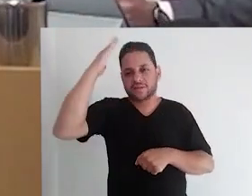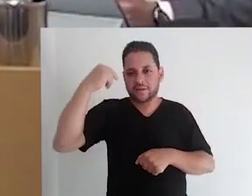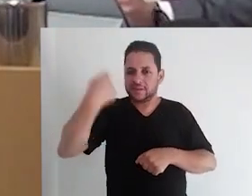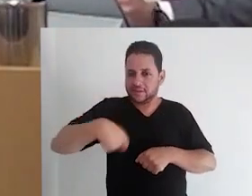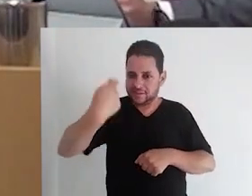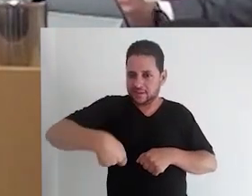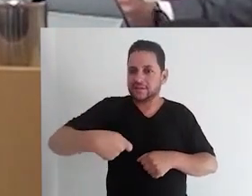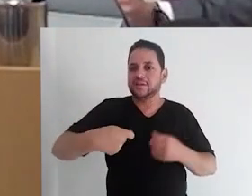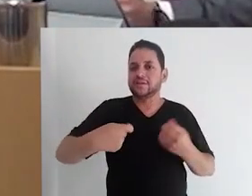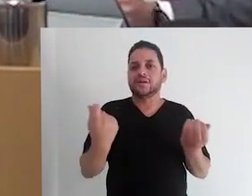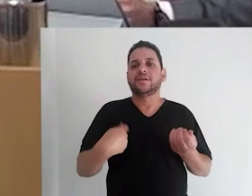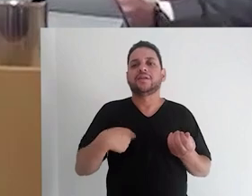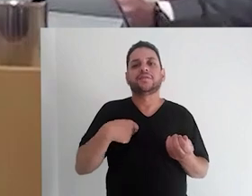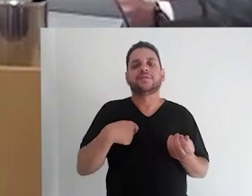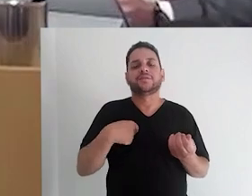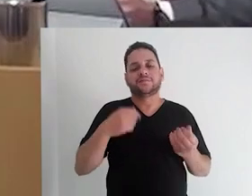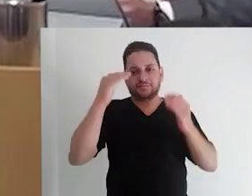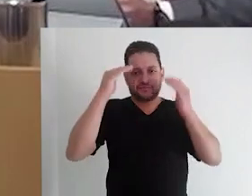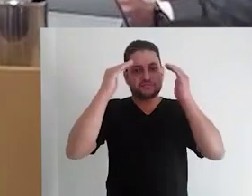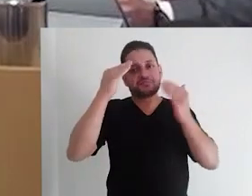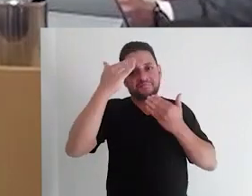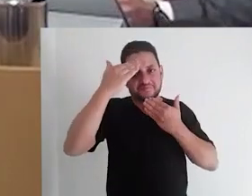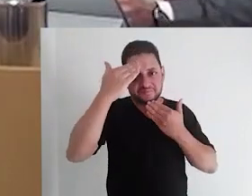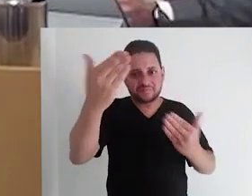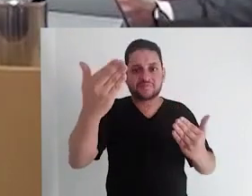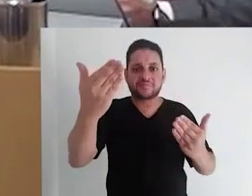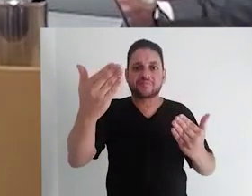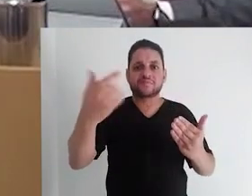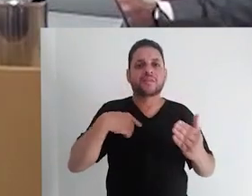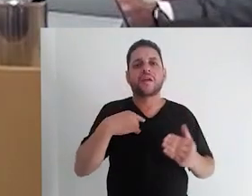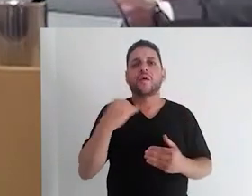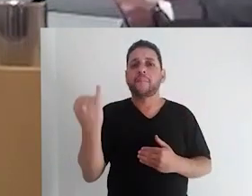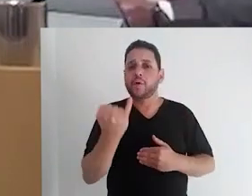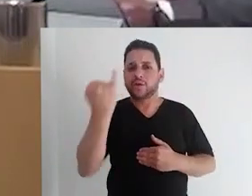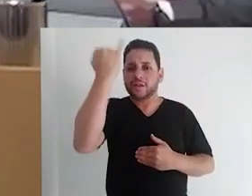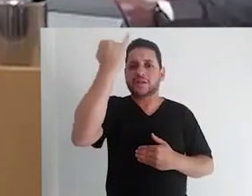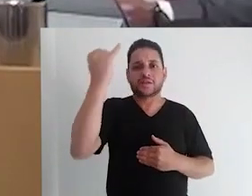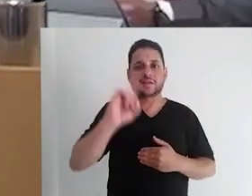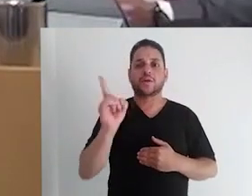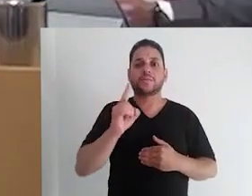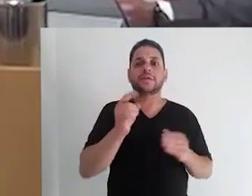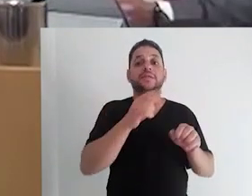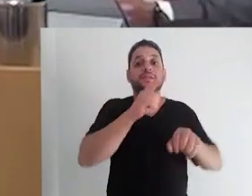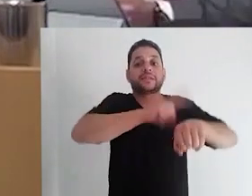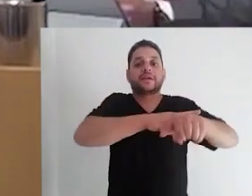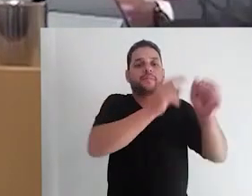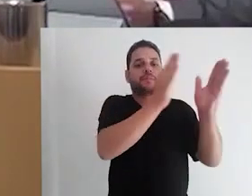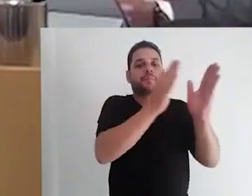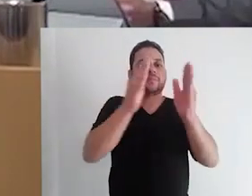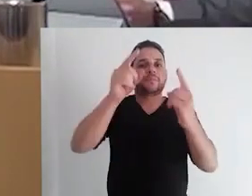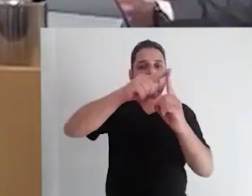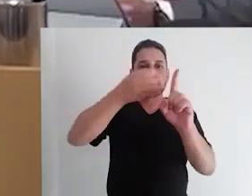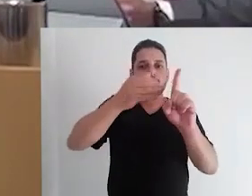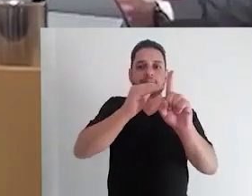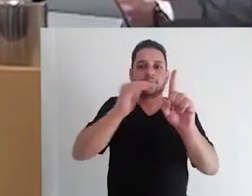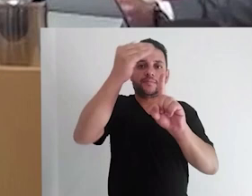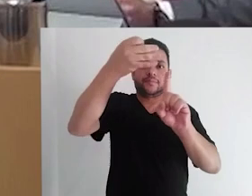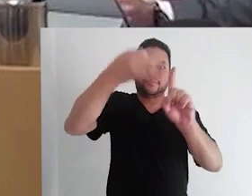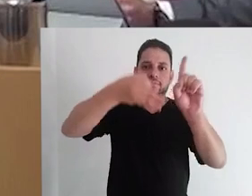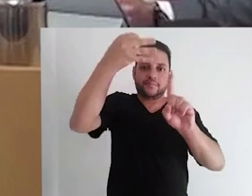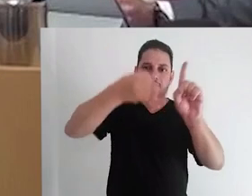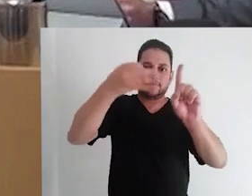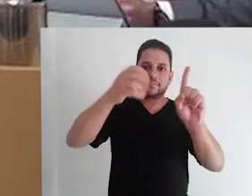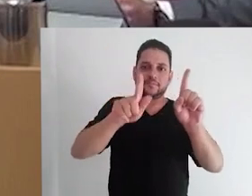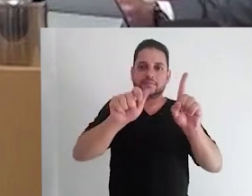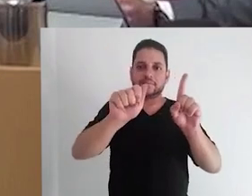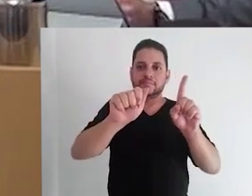primeiríssimo lugar, não é uma ordem de importância, mas cronológica. A desembargadora federal Daldice Santana